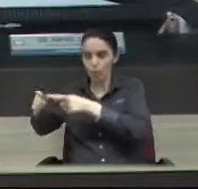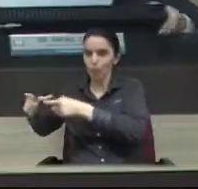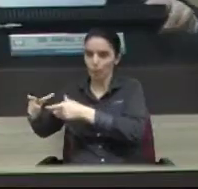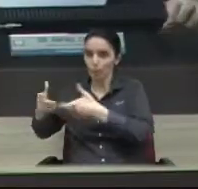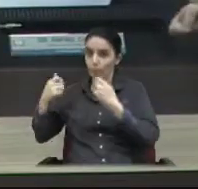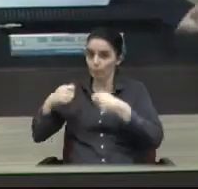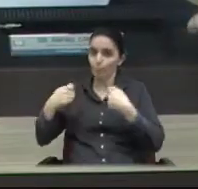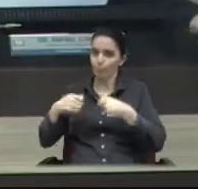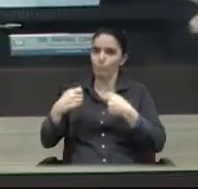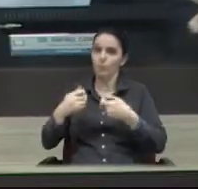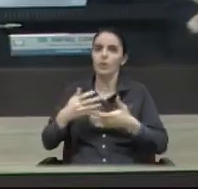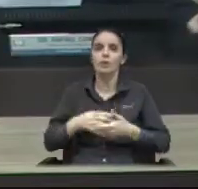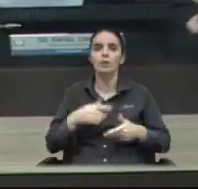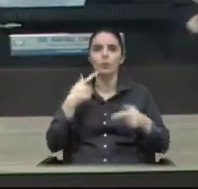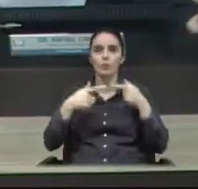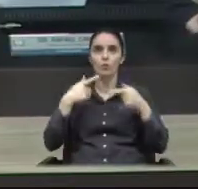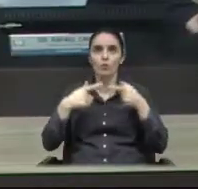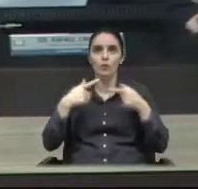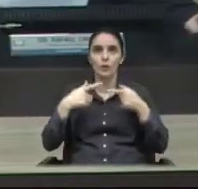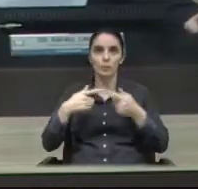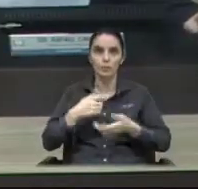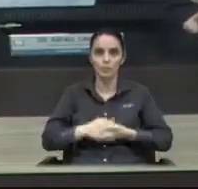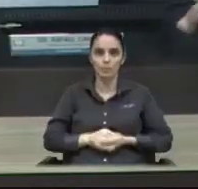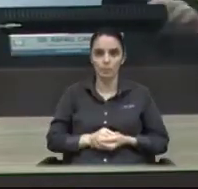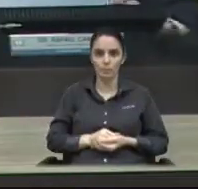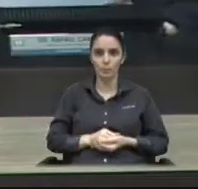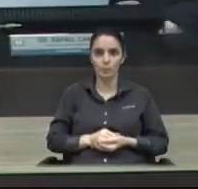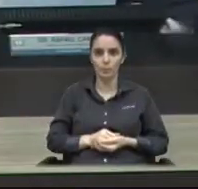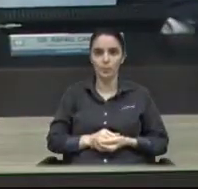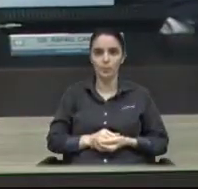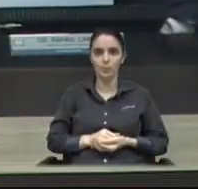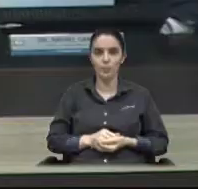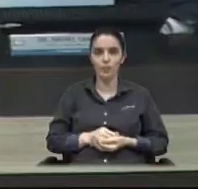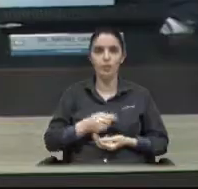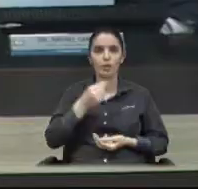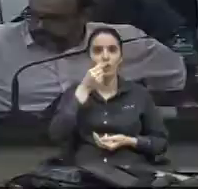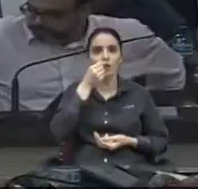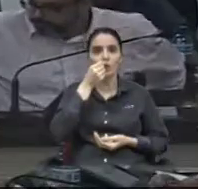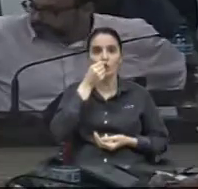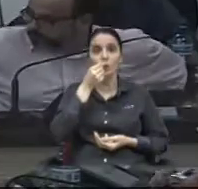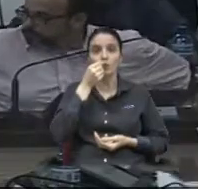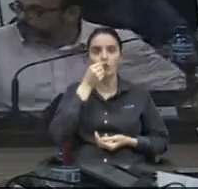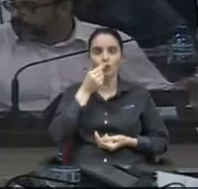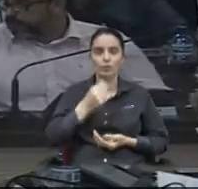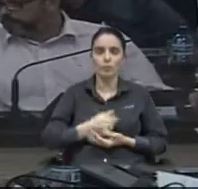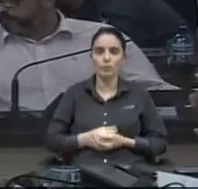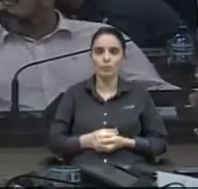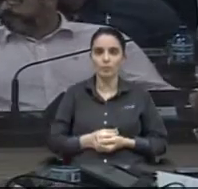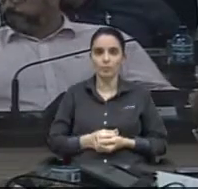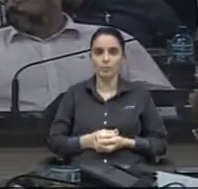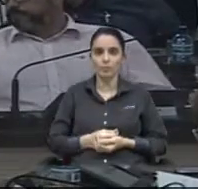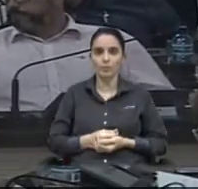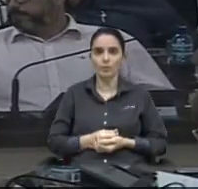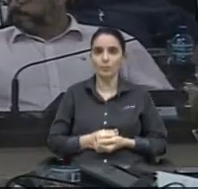continue a discussão nenhuma palavra dores teve 99